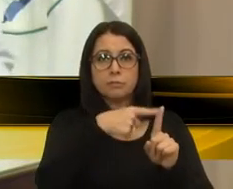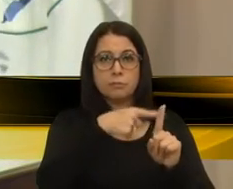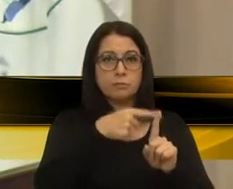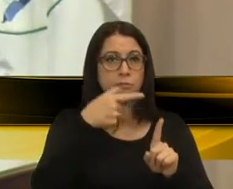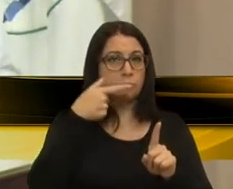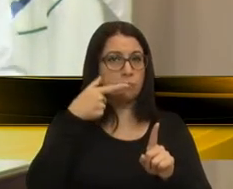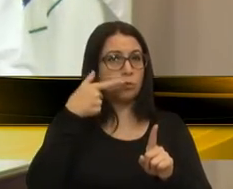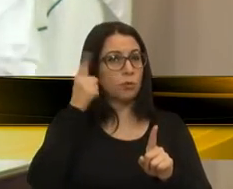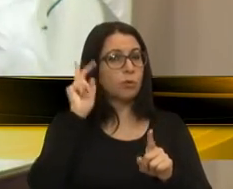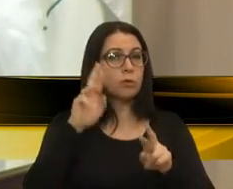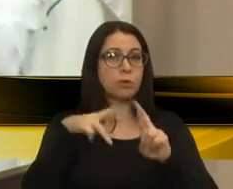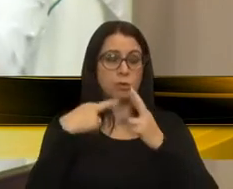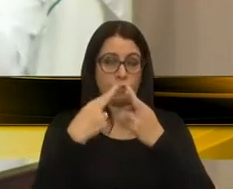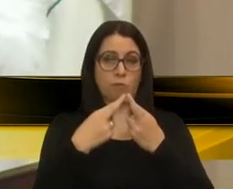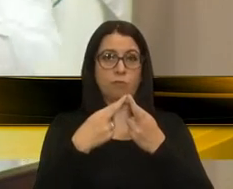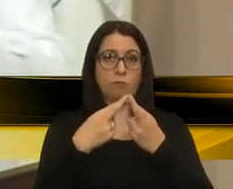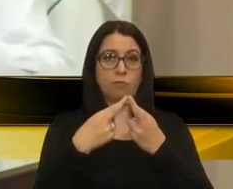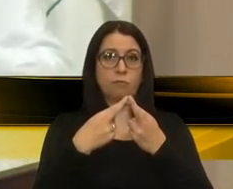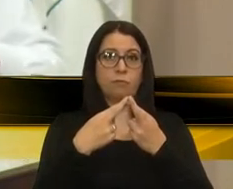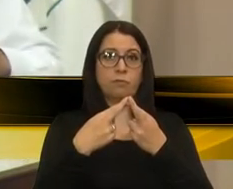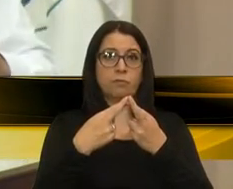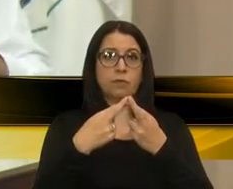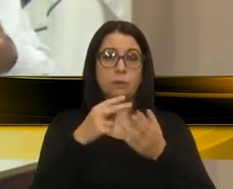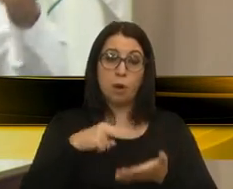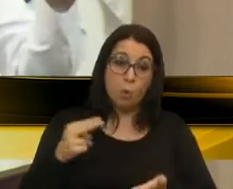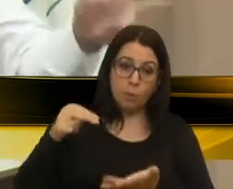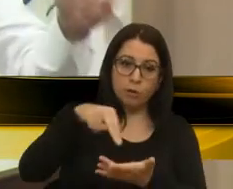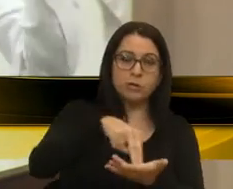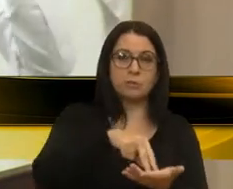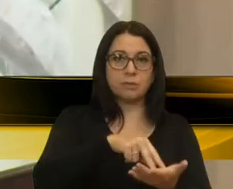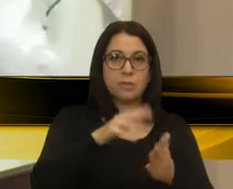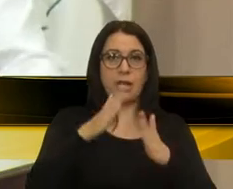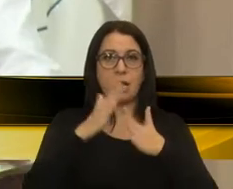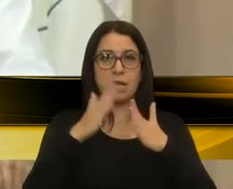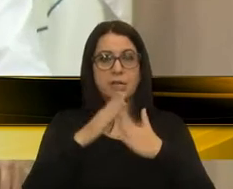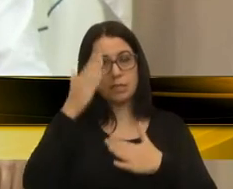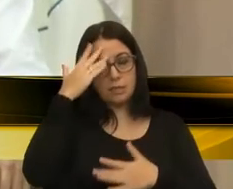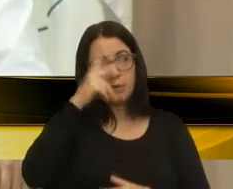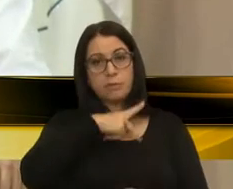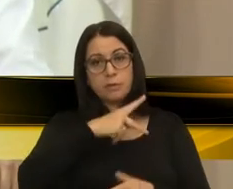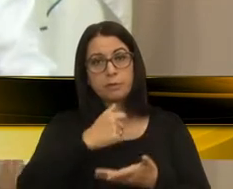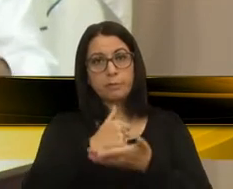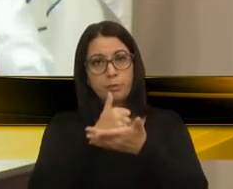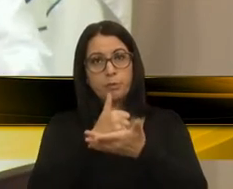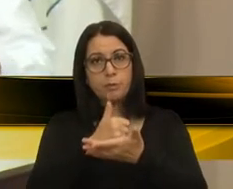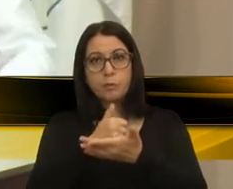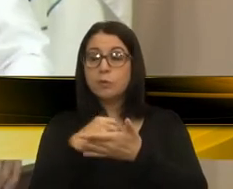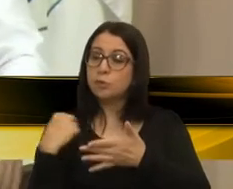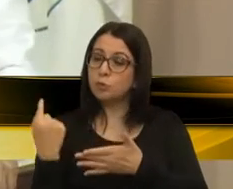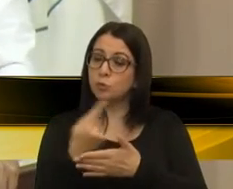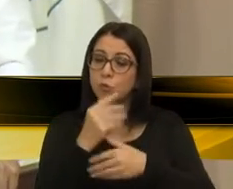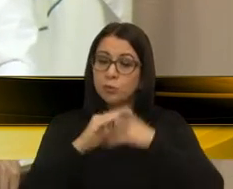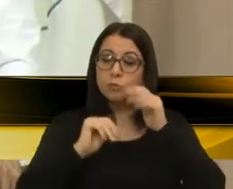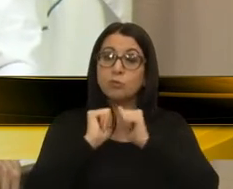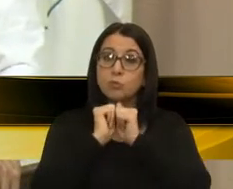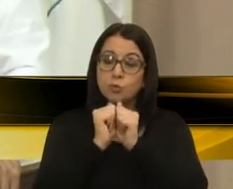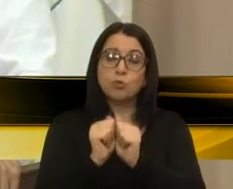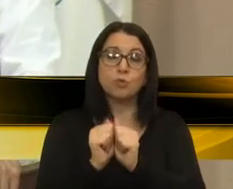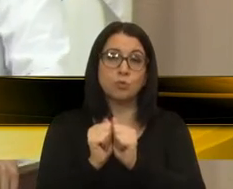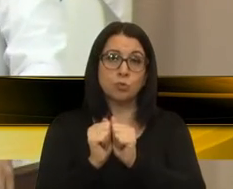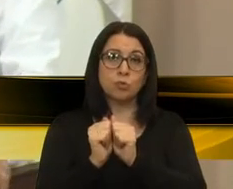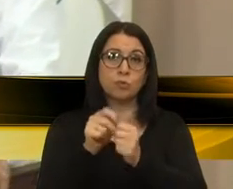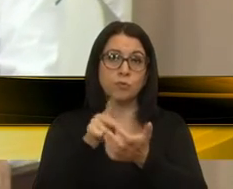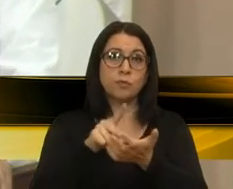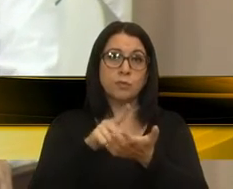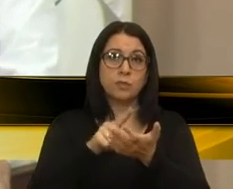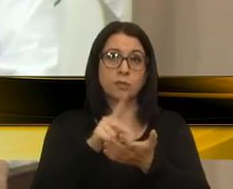de ontem, a questão do protagonismo da casa, quero agradecer ao presidente pelo apoio, nós construímos de fato, né, conjuntamente.